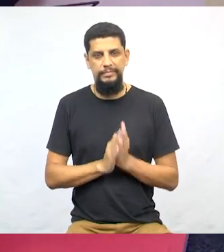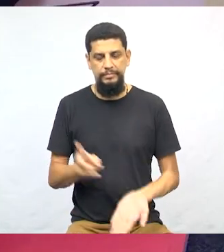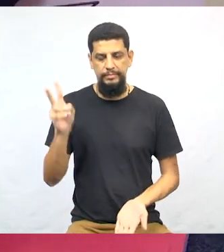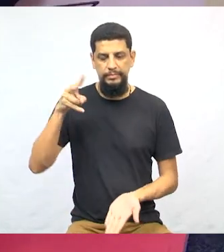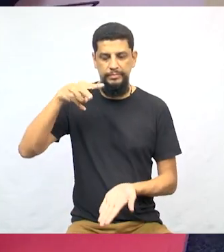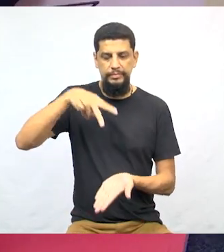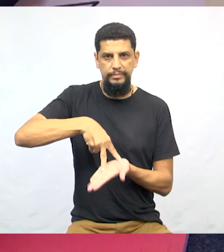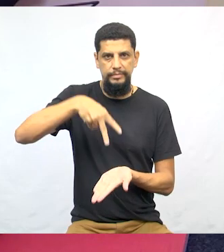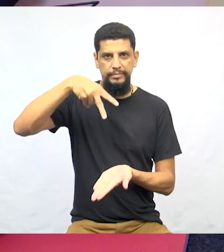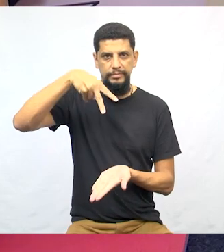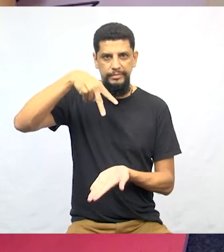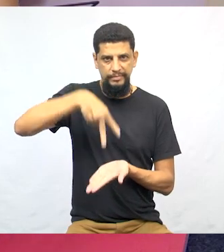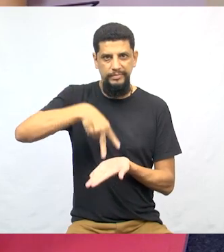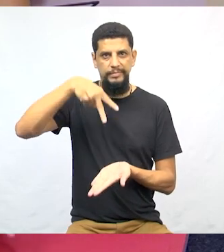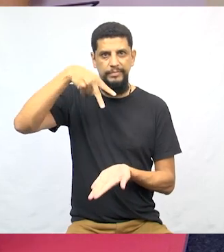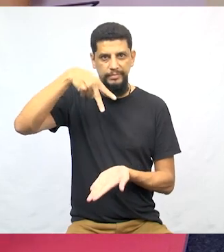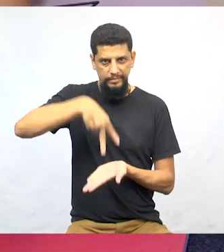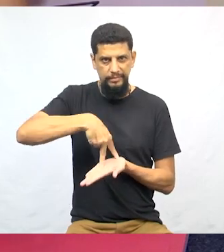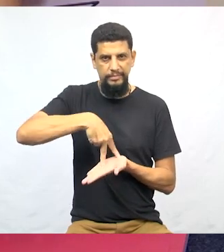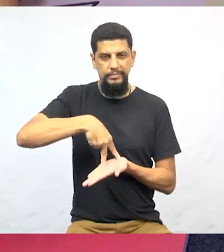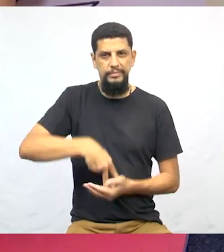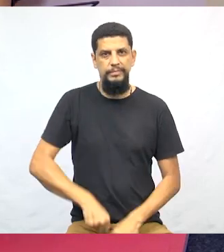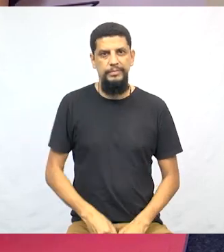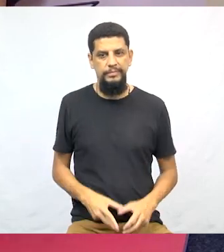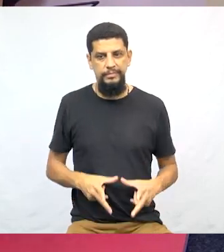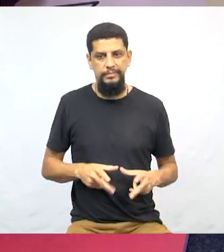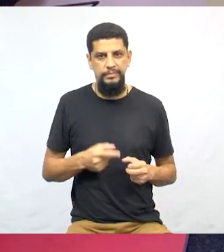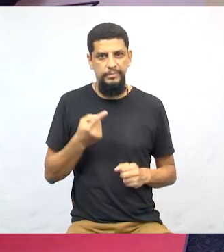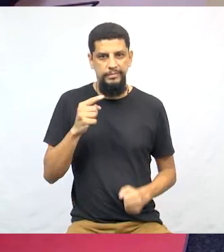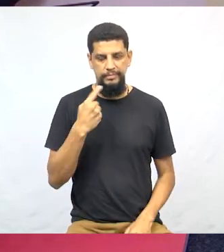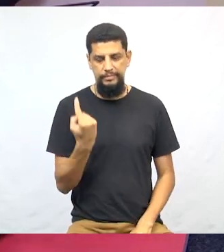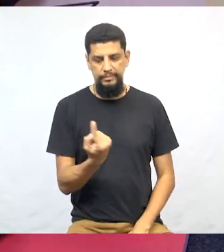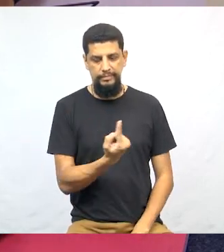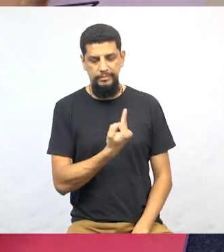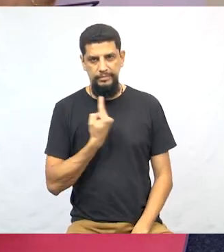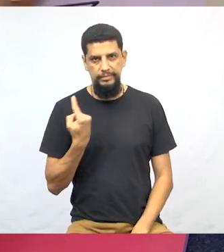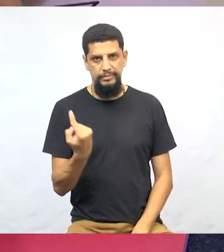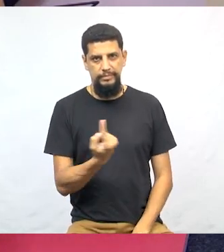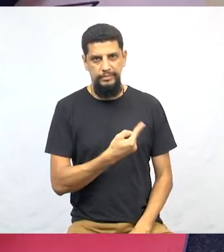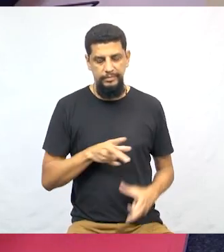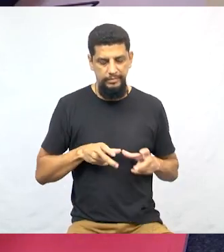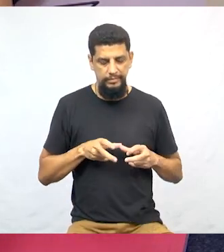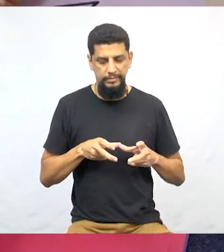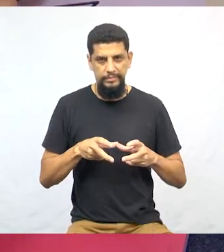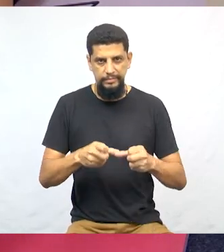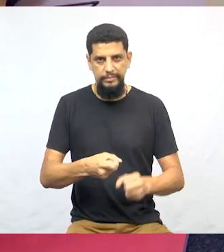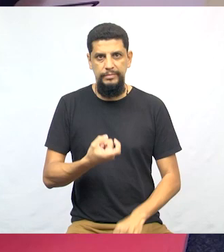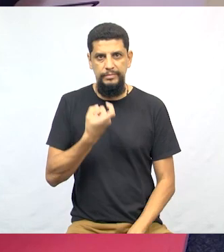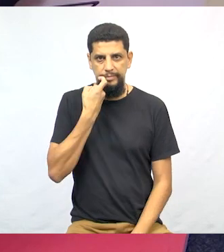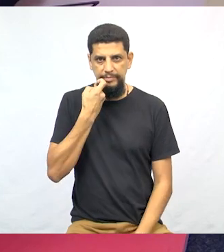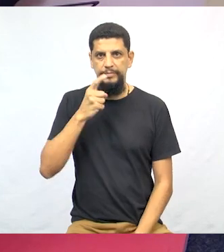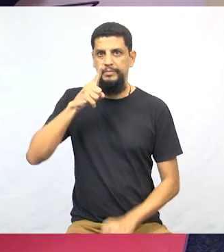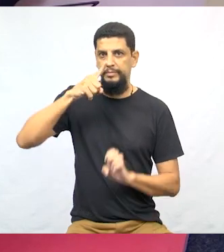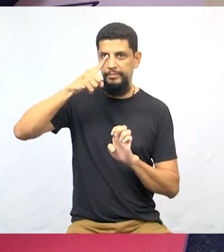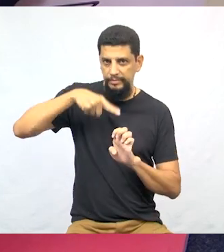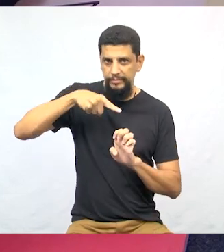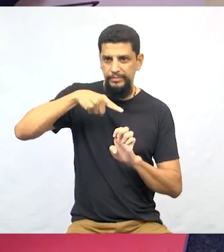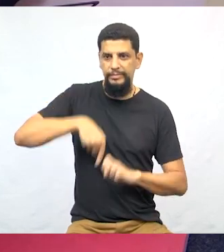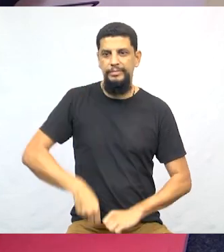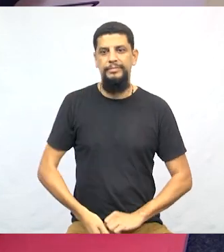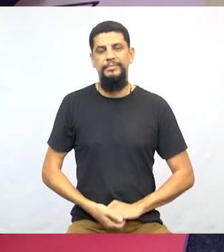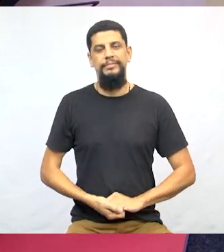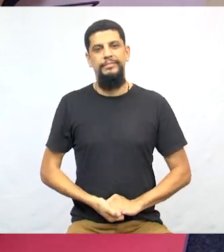palma, palma, palma, olha pé, pé, pé. Olha roda, roda, roda,